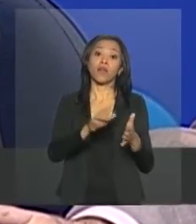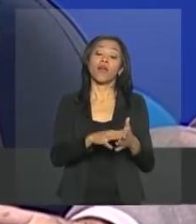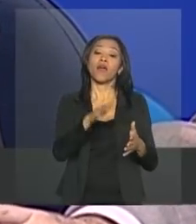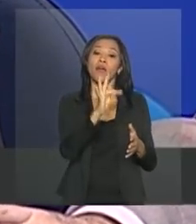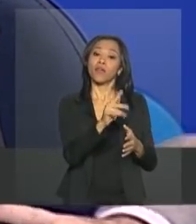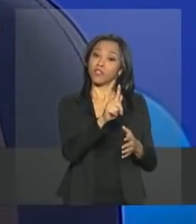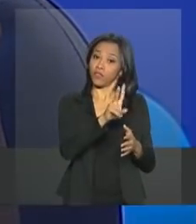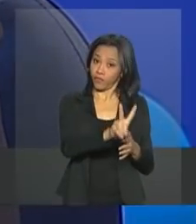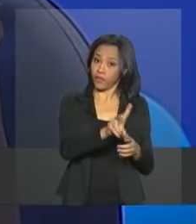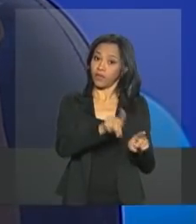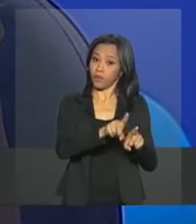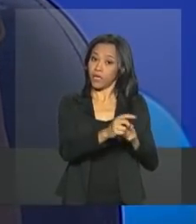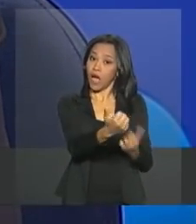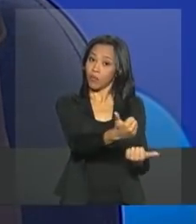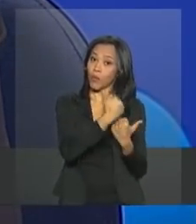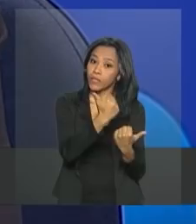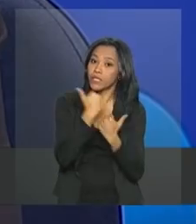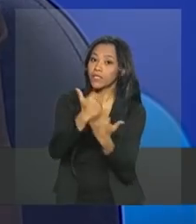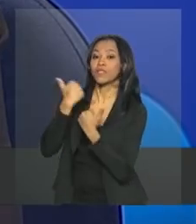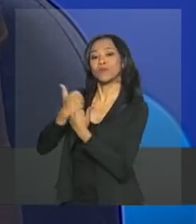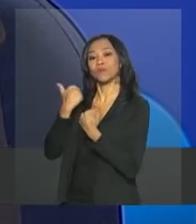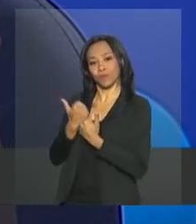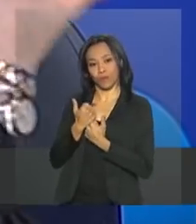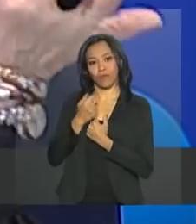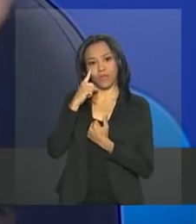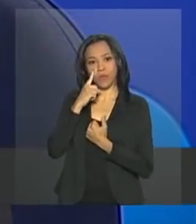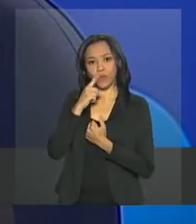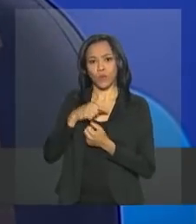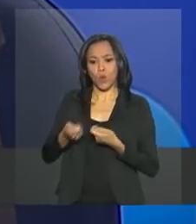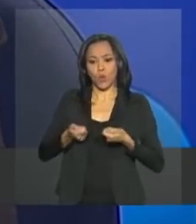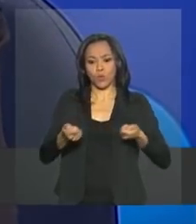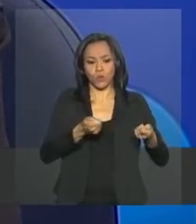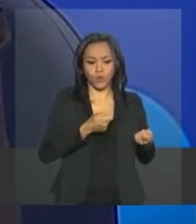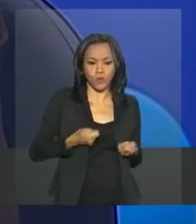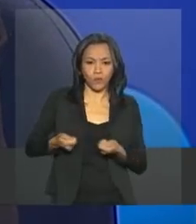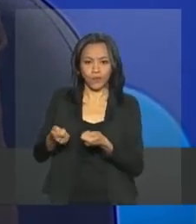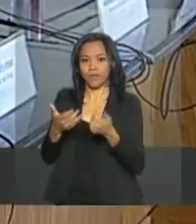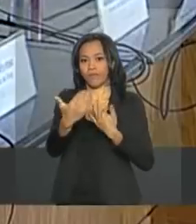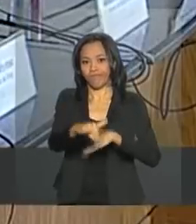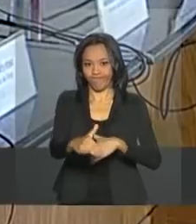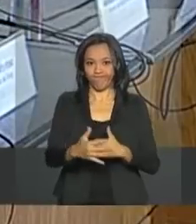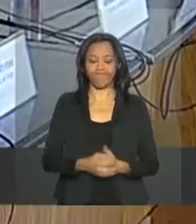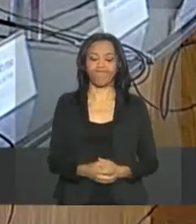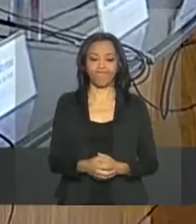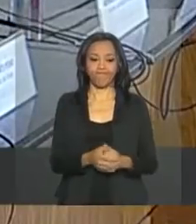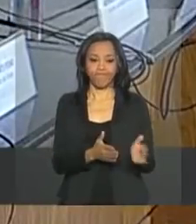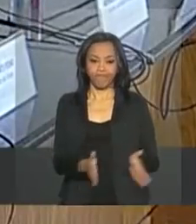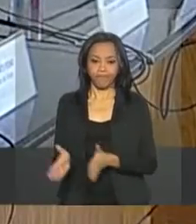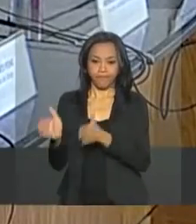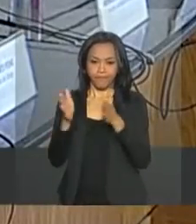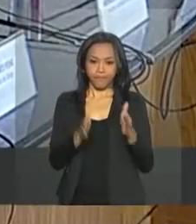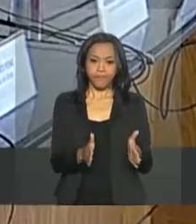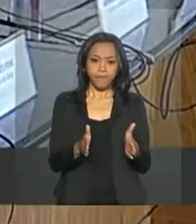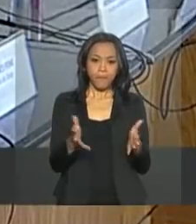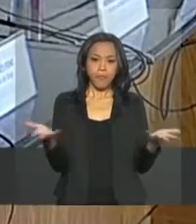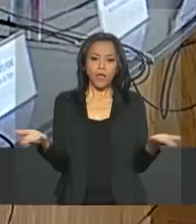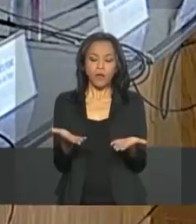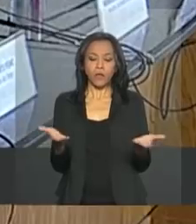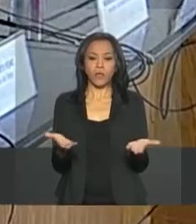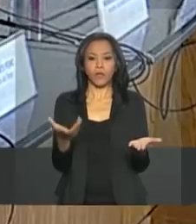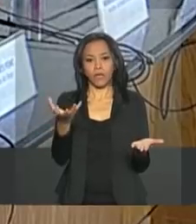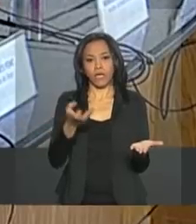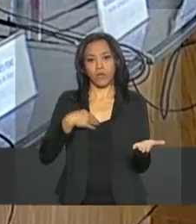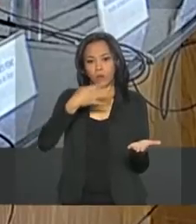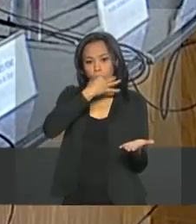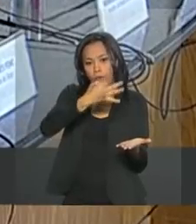apoiadores da envolvidos monitoramentos da ministra é fazer um comentário eu queria só neste caso aqui fazer um comentário